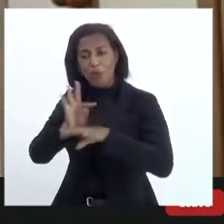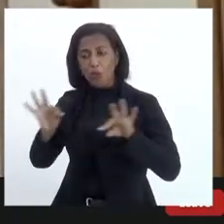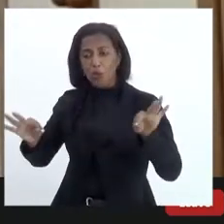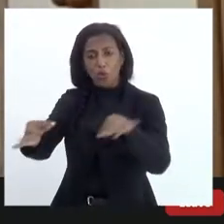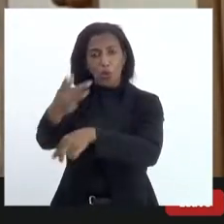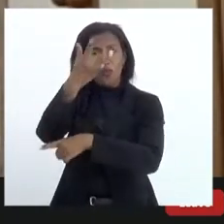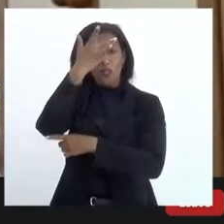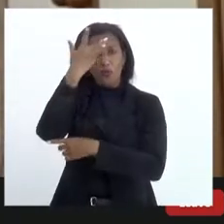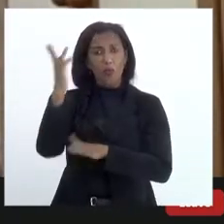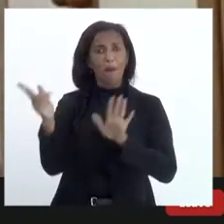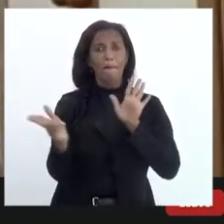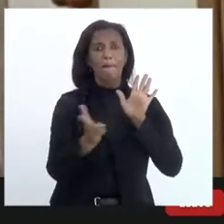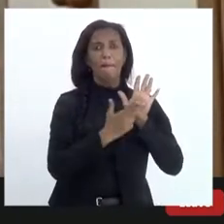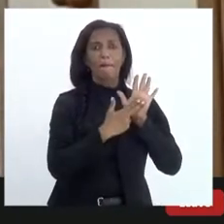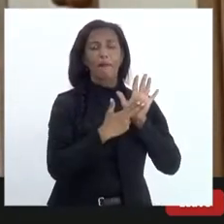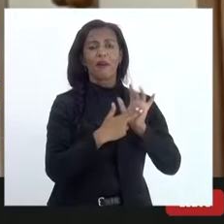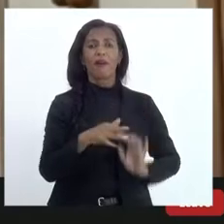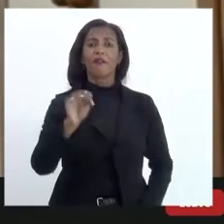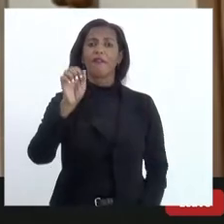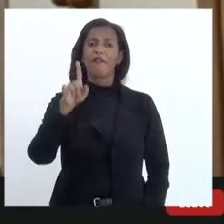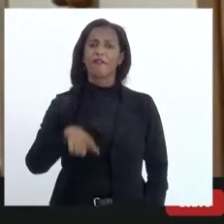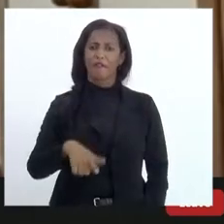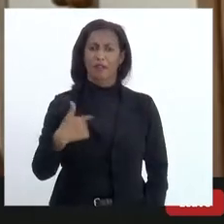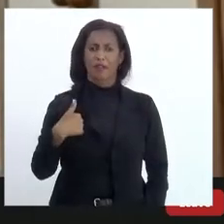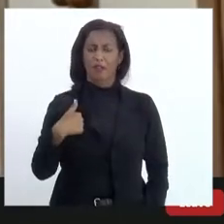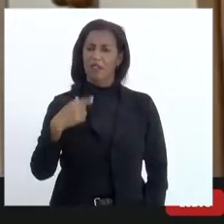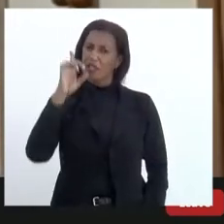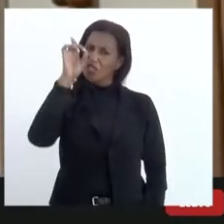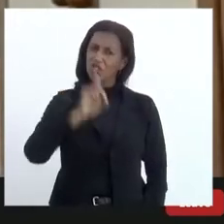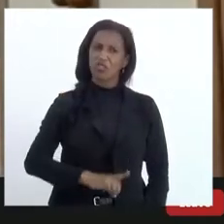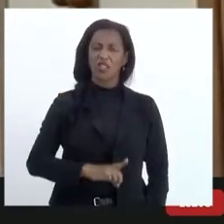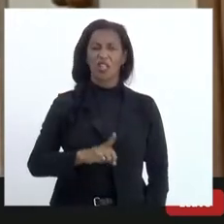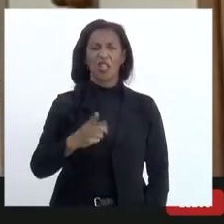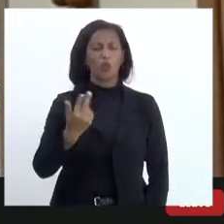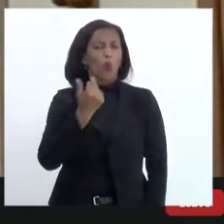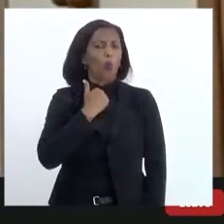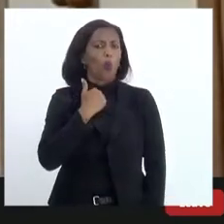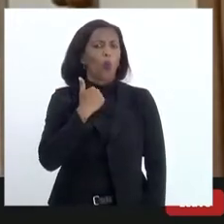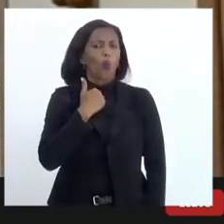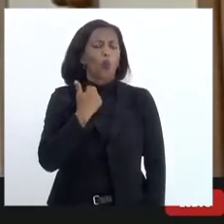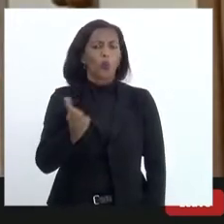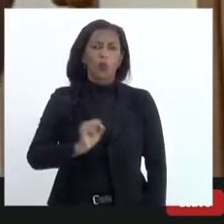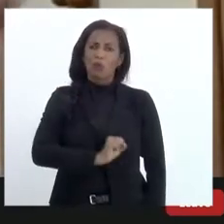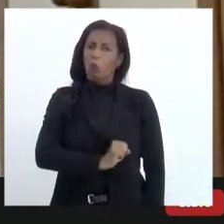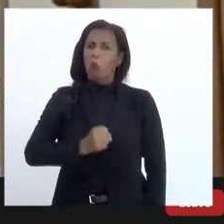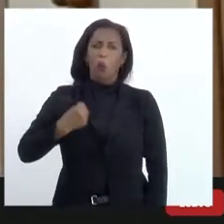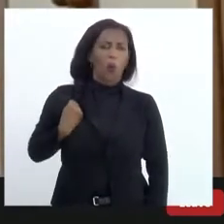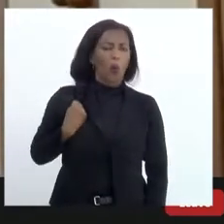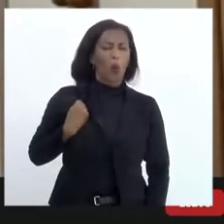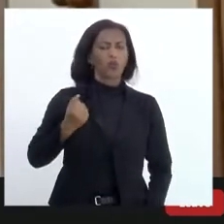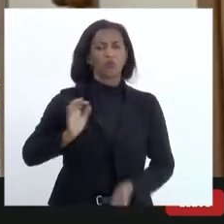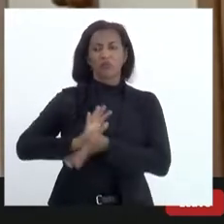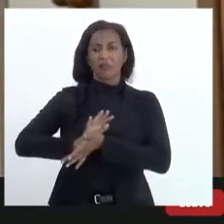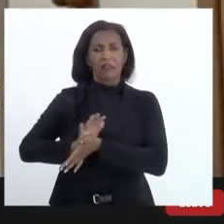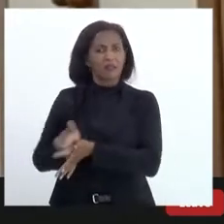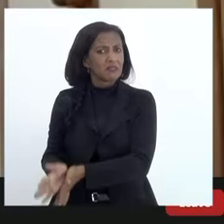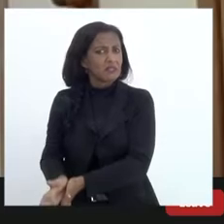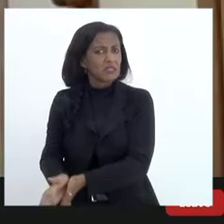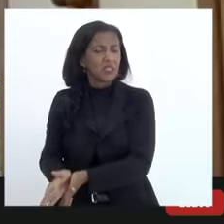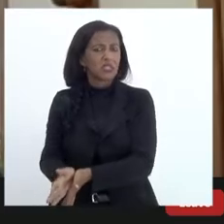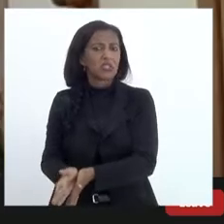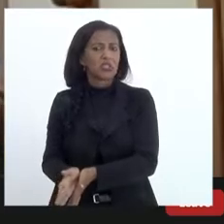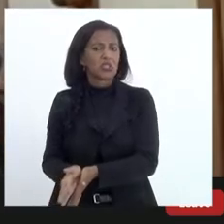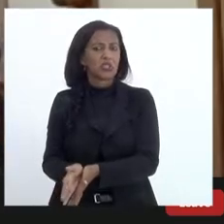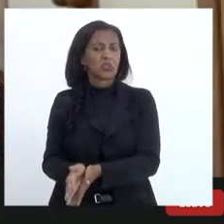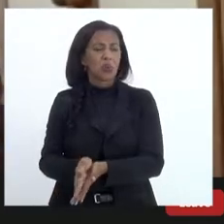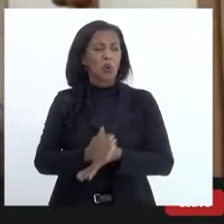possam professar a sua fé, sem cometer crimes de ódio, crimes de racismo,